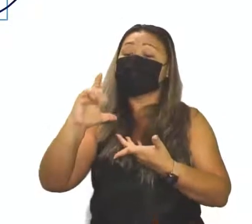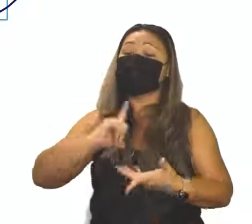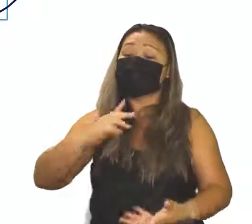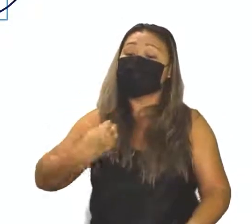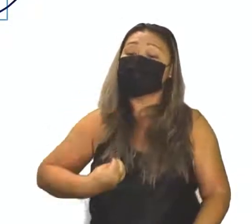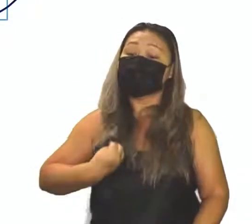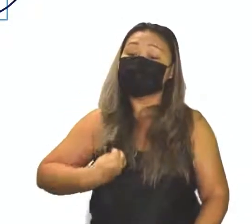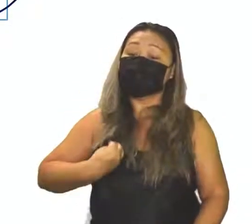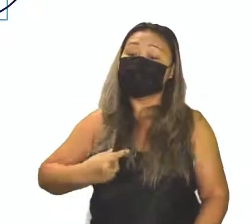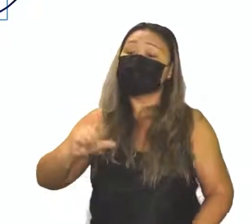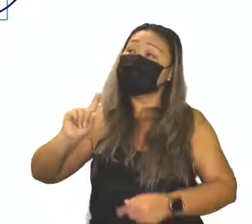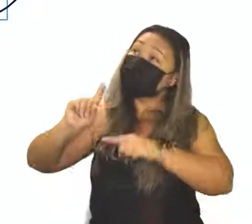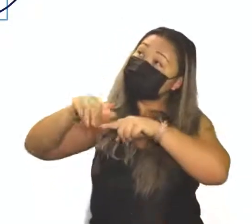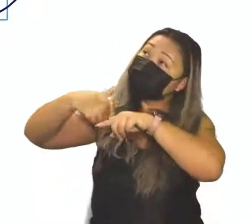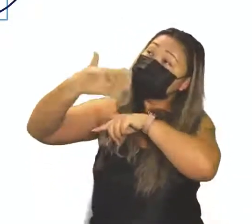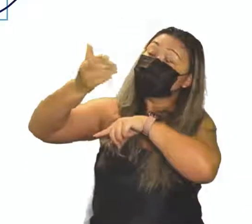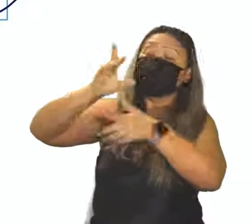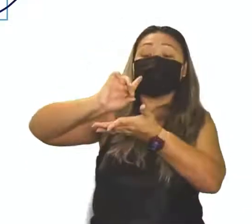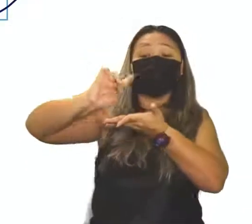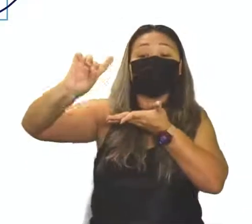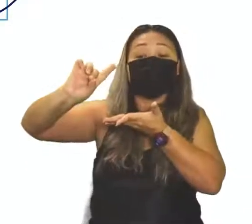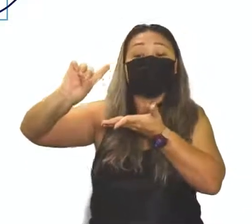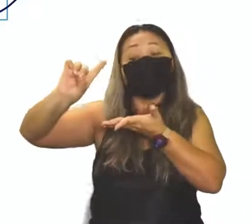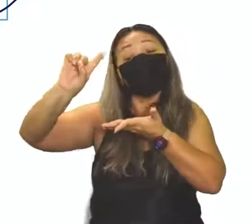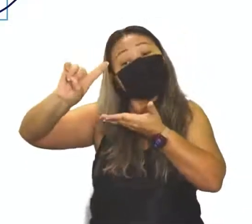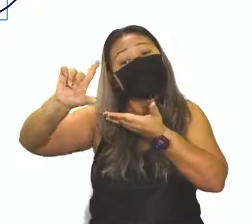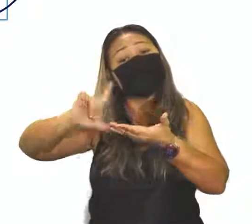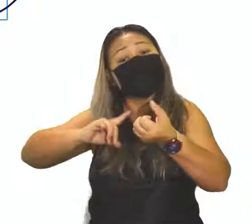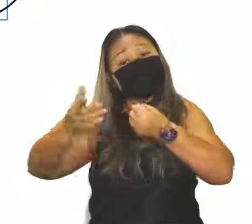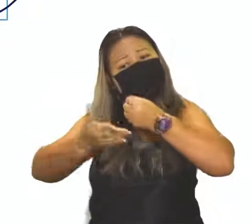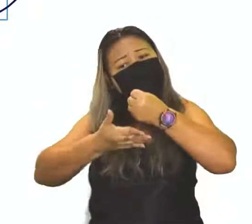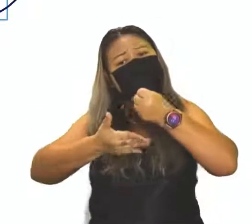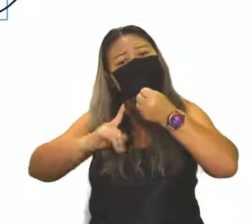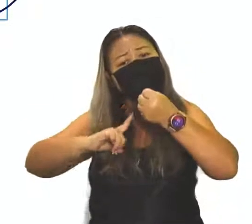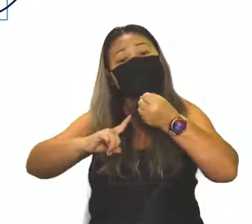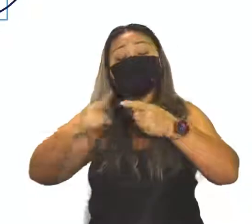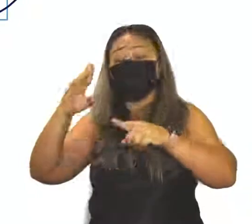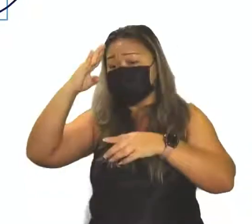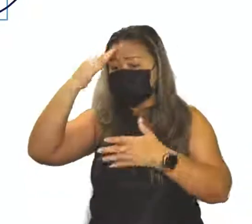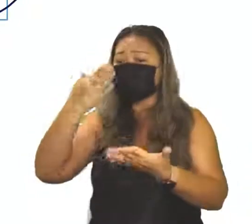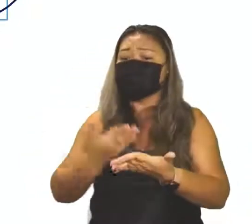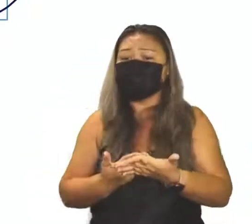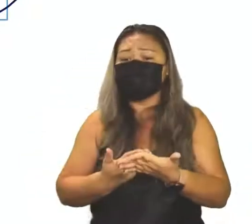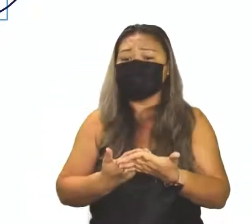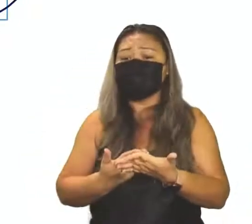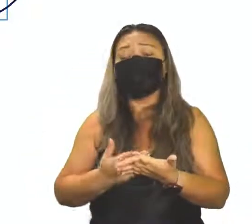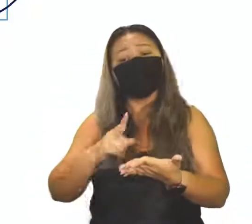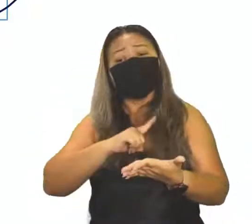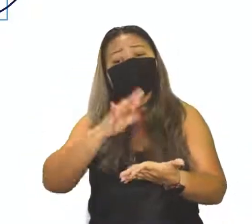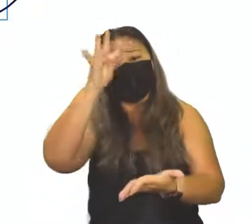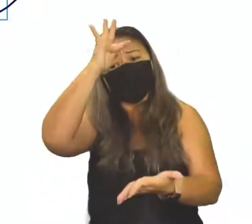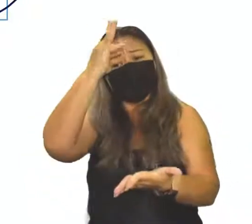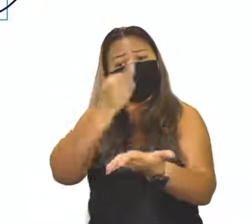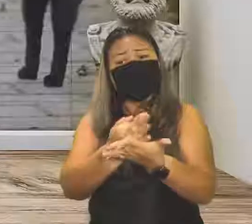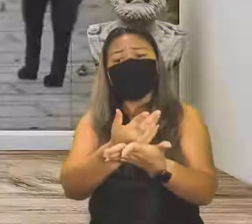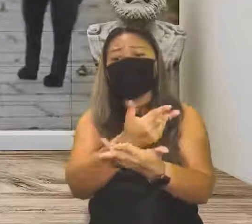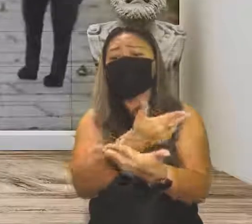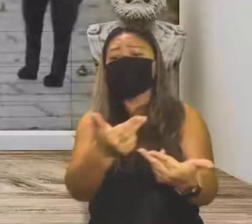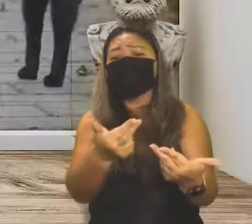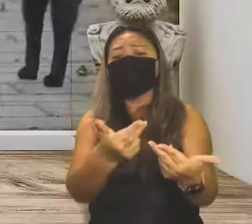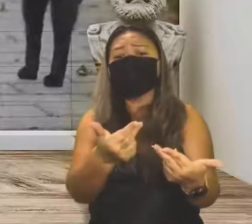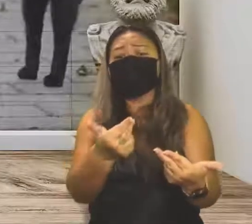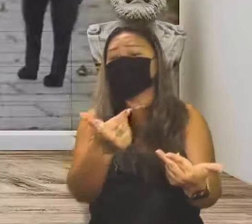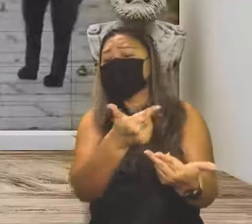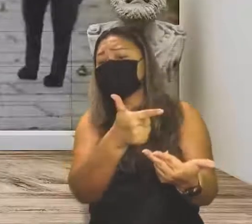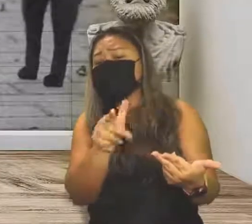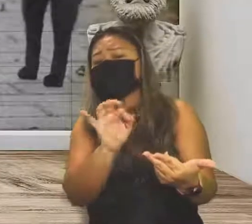existência, né, do sobrenatural, mas existe esse fundamento. Eu acredito porque tenho fé naquilo. Às vezes nós não temos